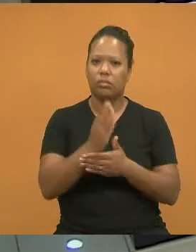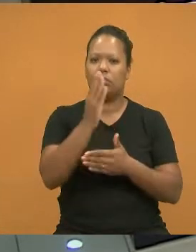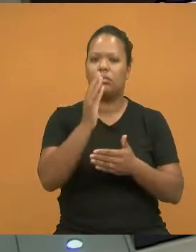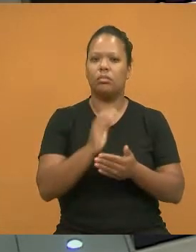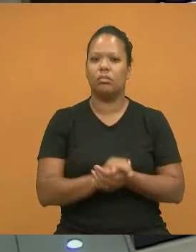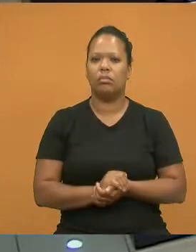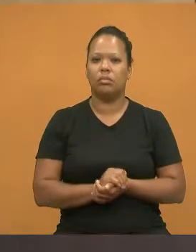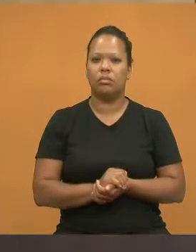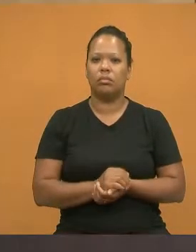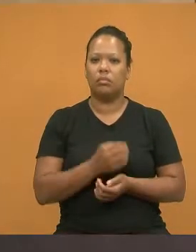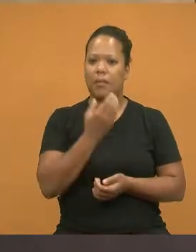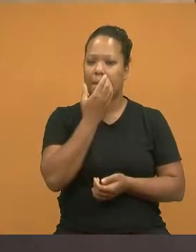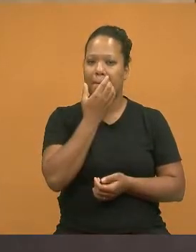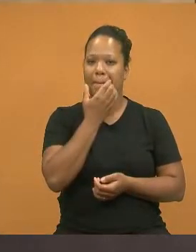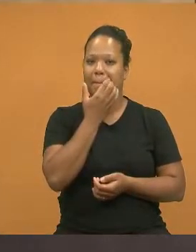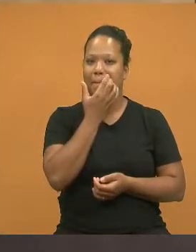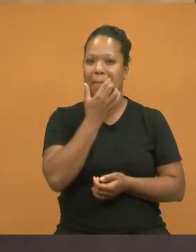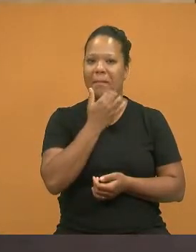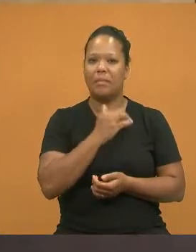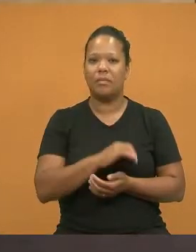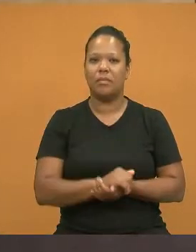aprovada.